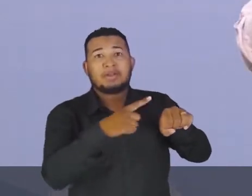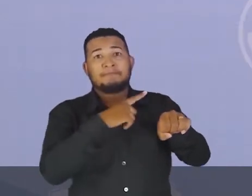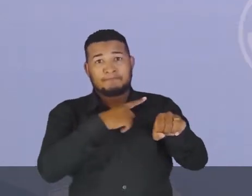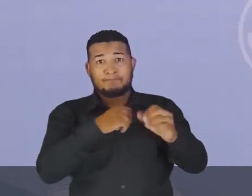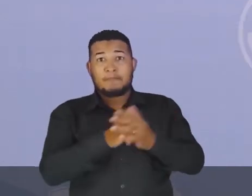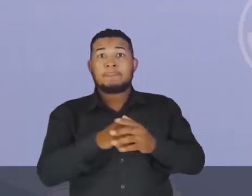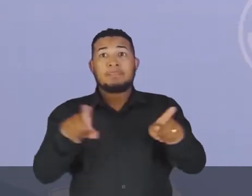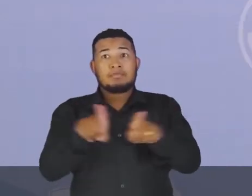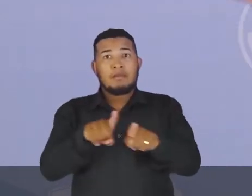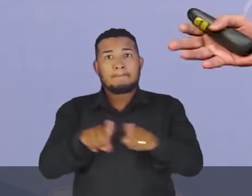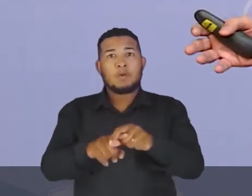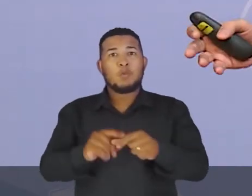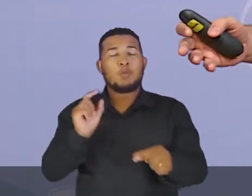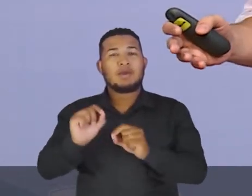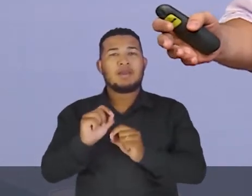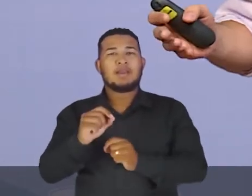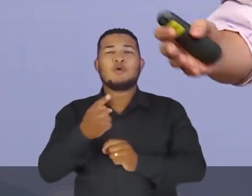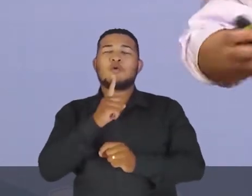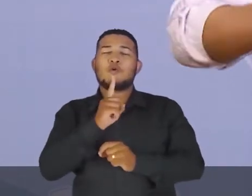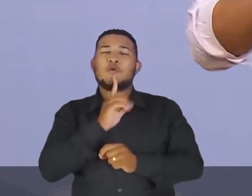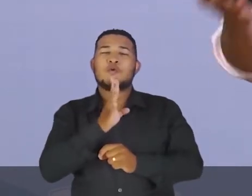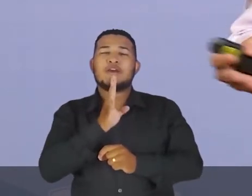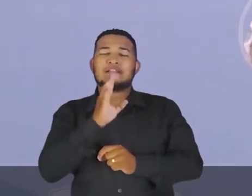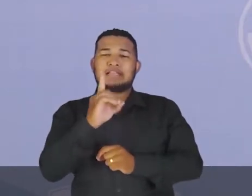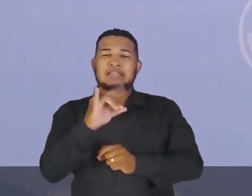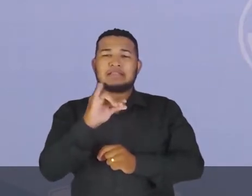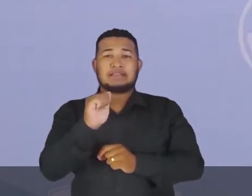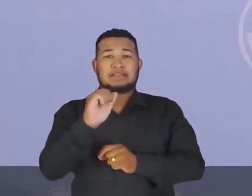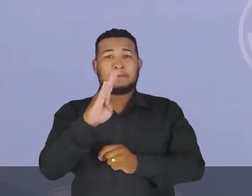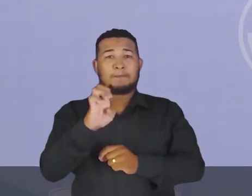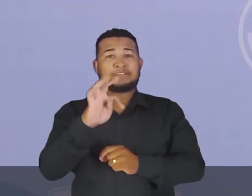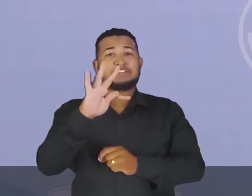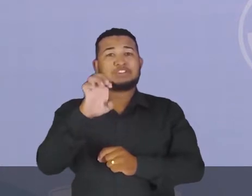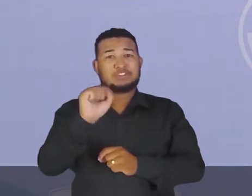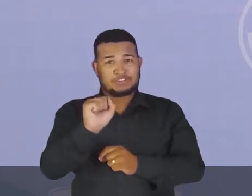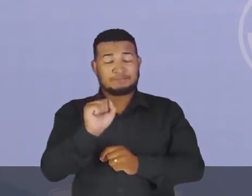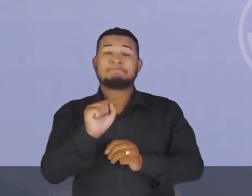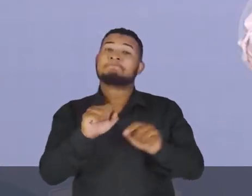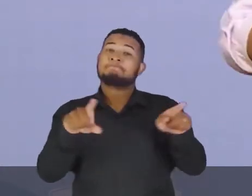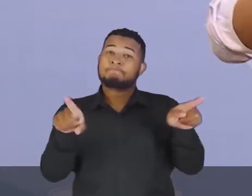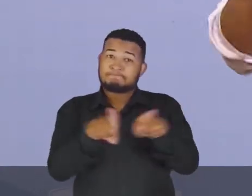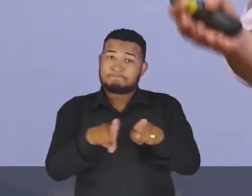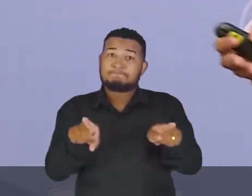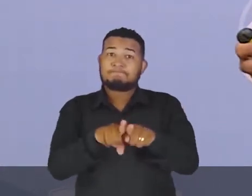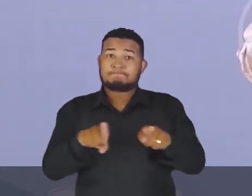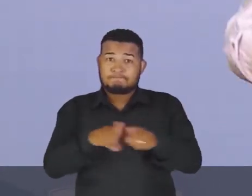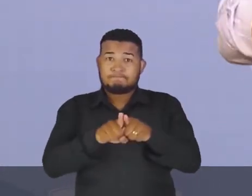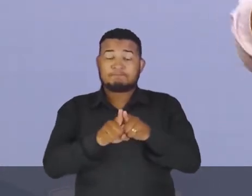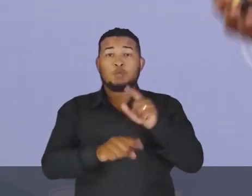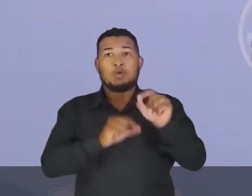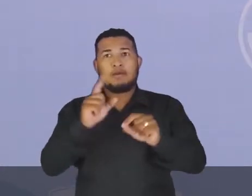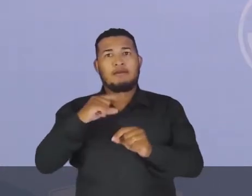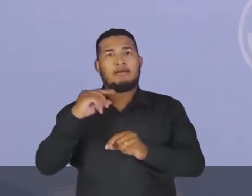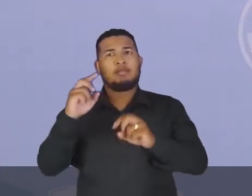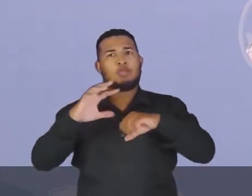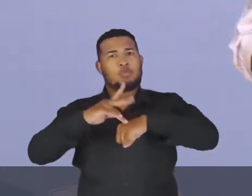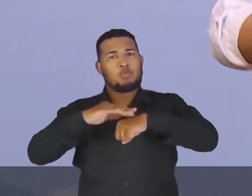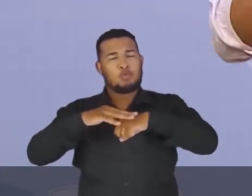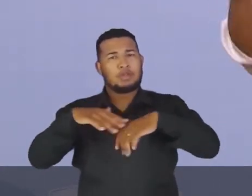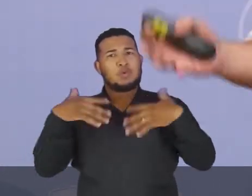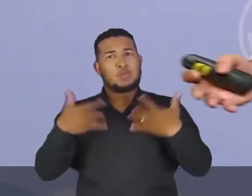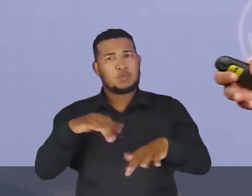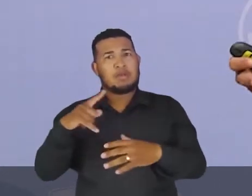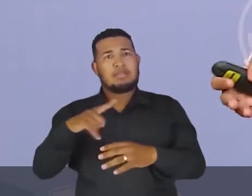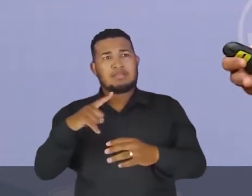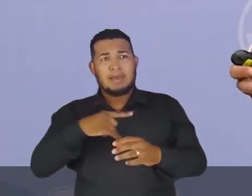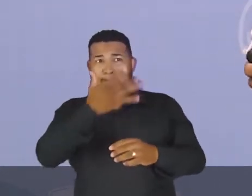à diabetes do tipo 2, certo? Que é uma doença também muito importante, que é responsável por